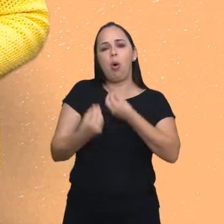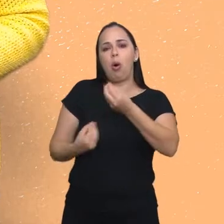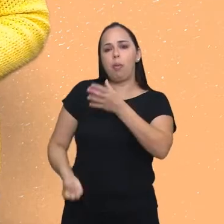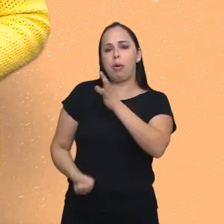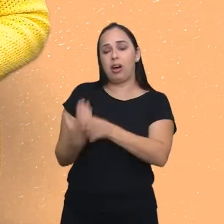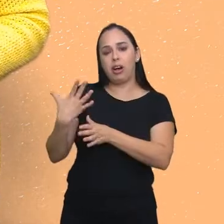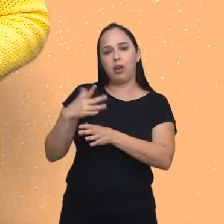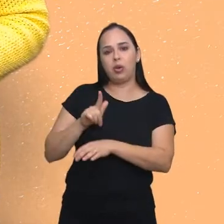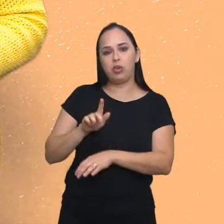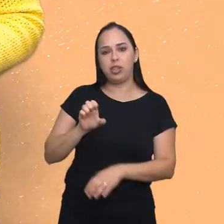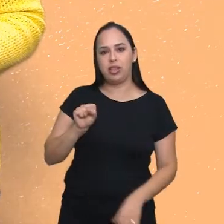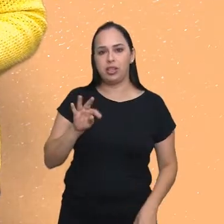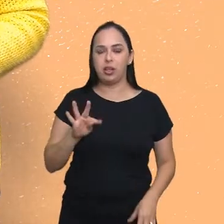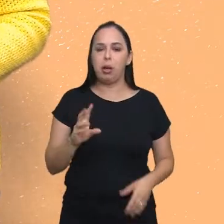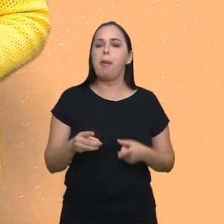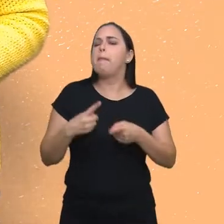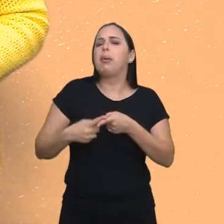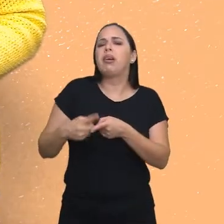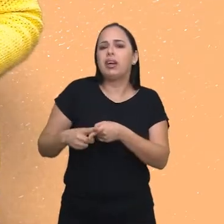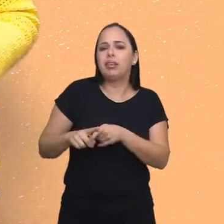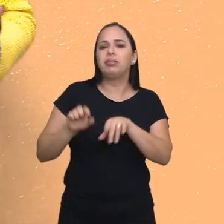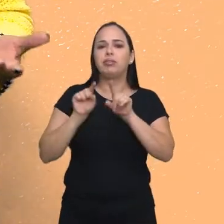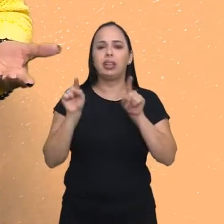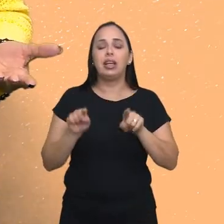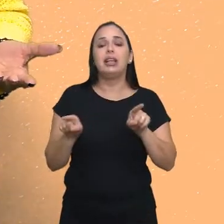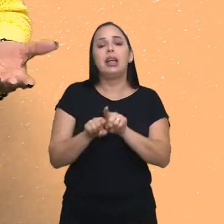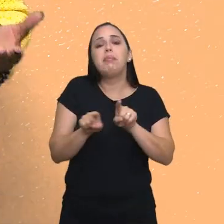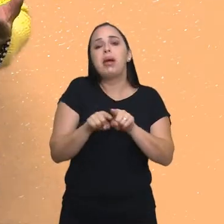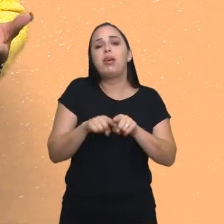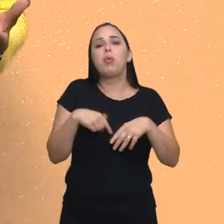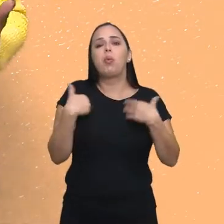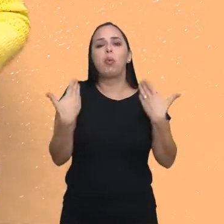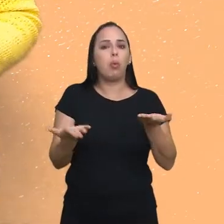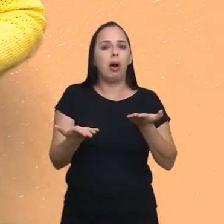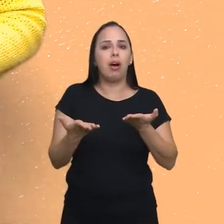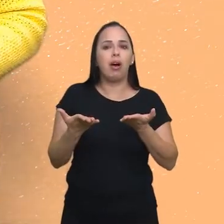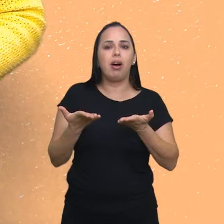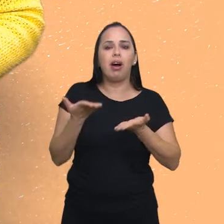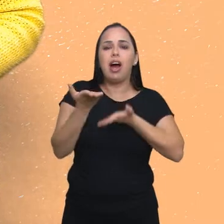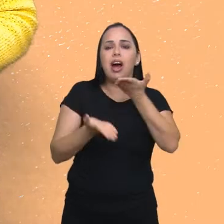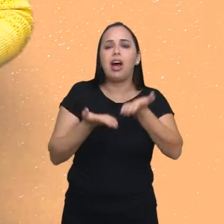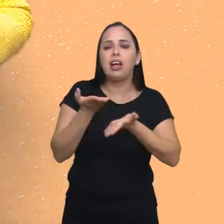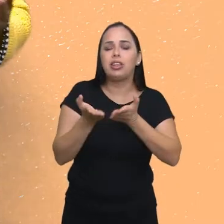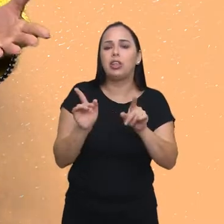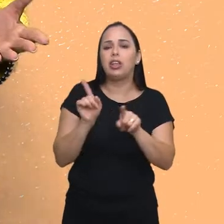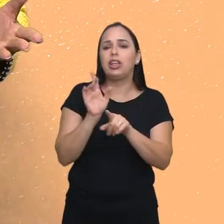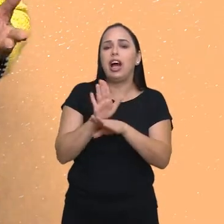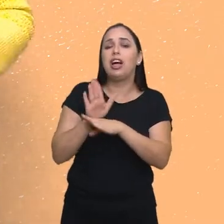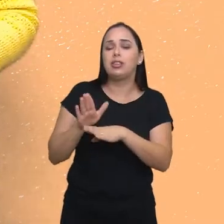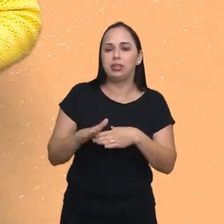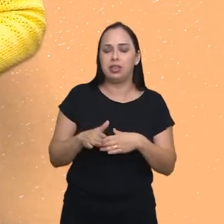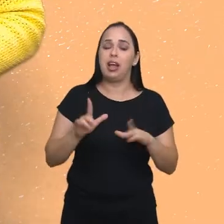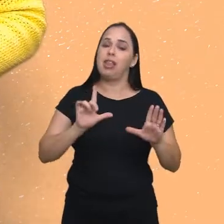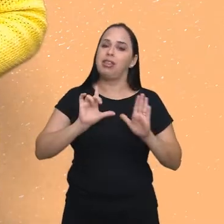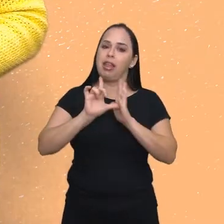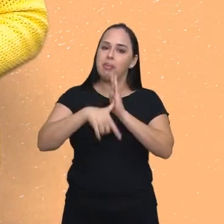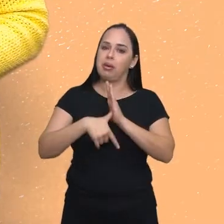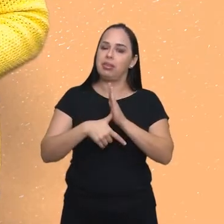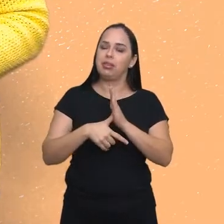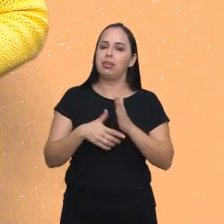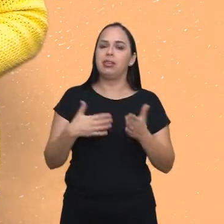a origem do Grupo Gesto, o porquê foi criado e quais atividades desenvolvidas pela entidade. Após o intervalo, vamos ver o